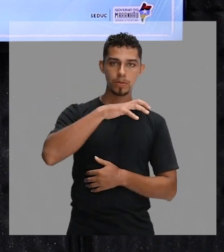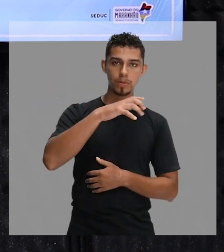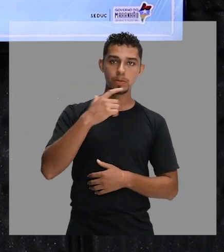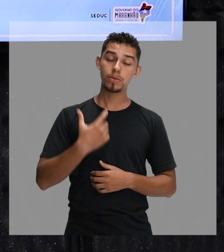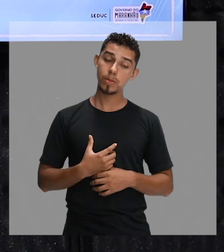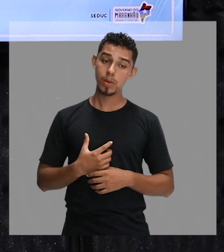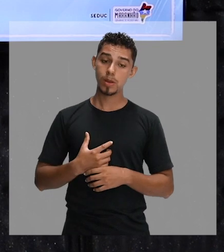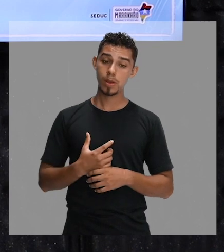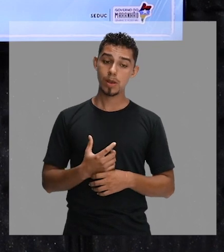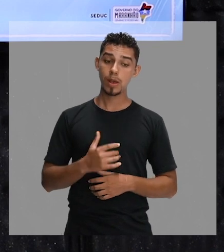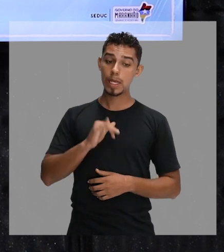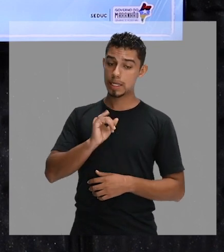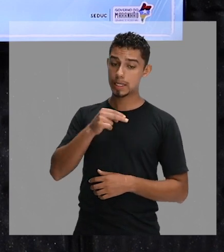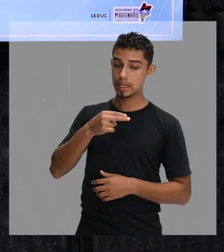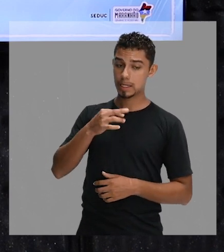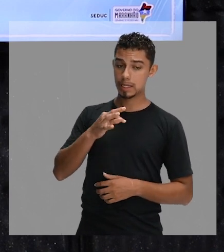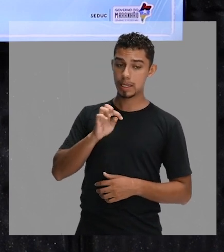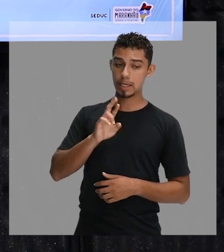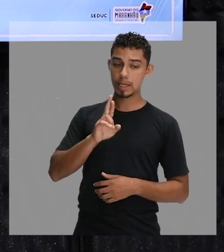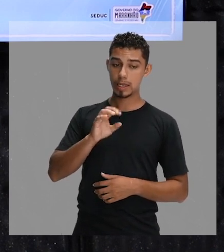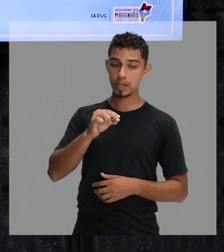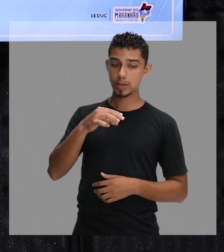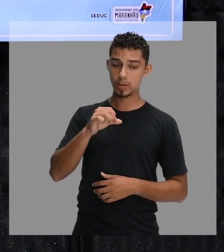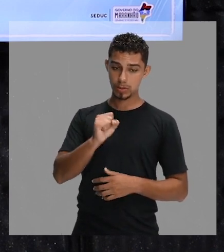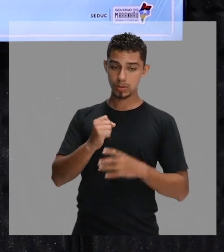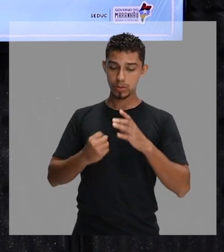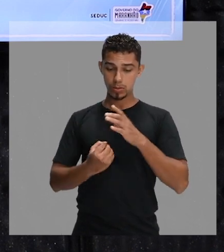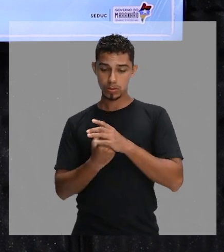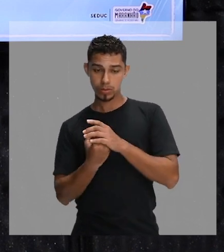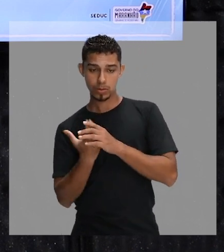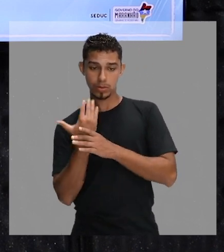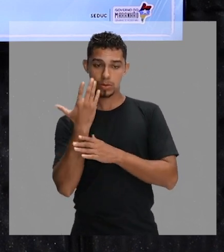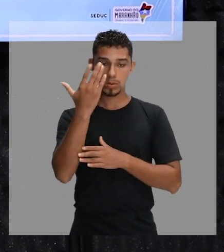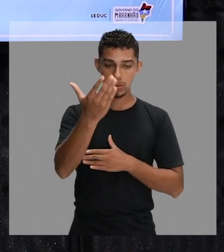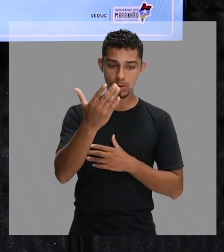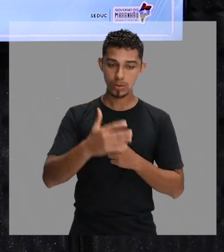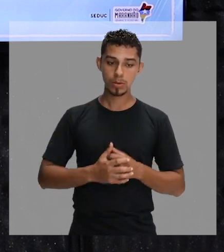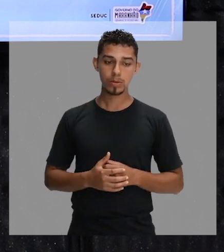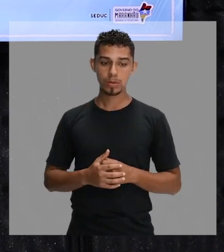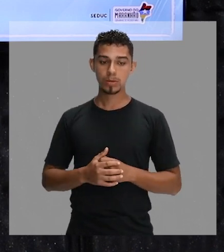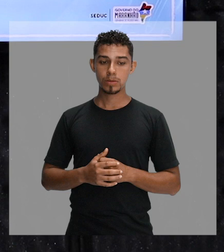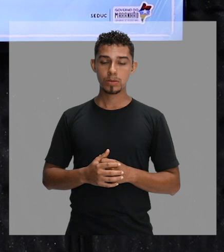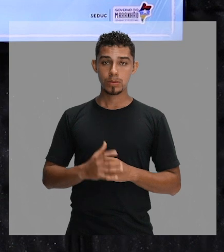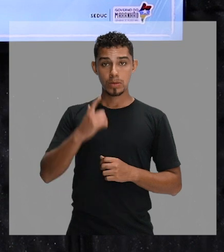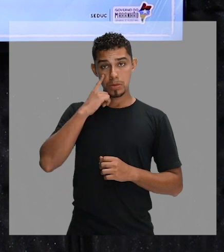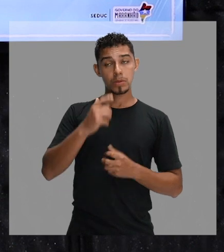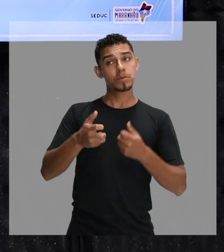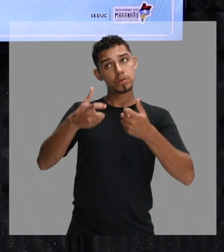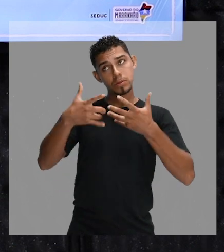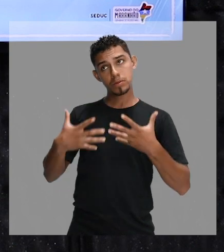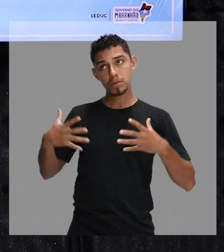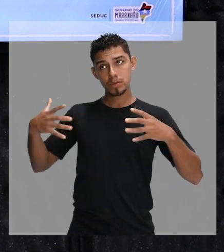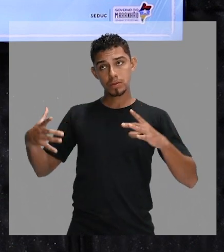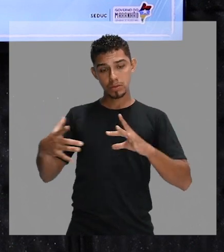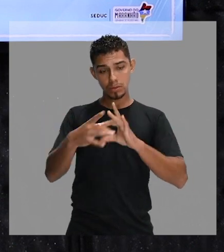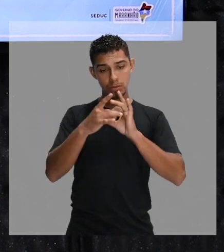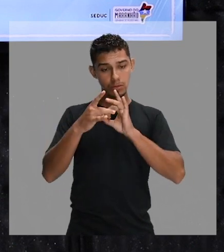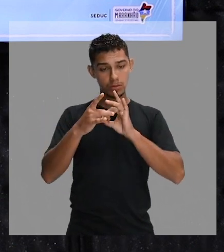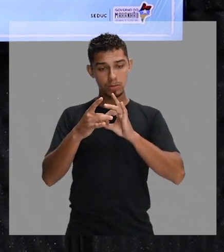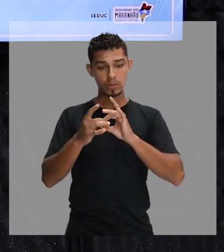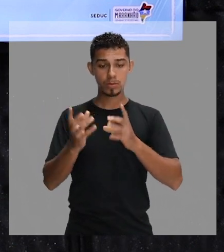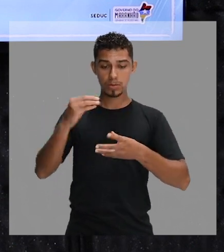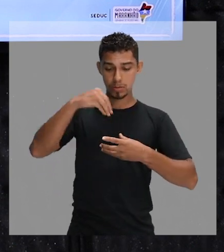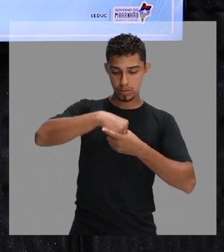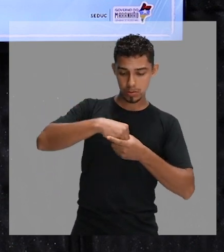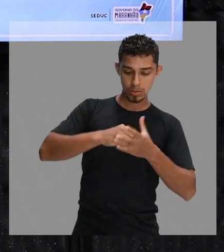internos agem de dentro para fora, de dentro da Terra para fora. Então, da conjugação, da junção dos